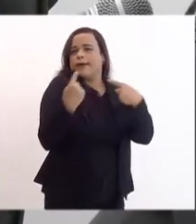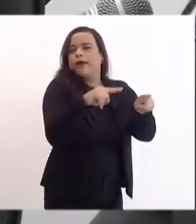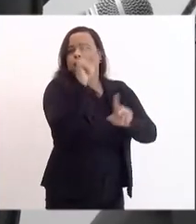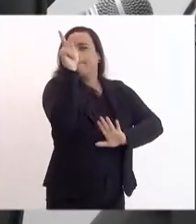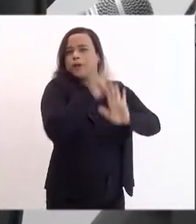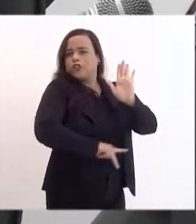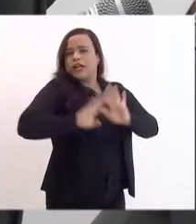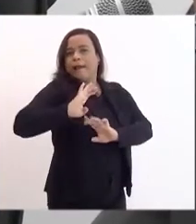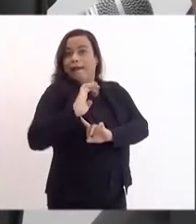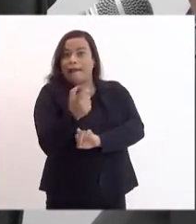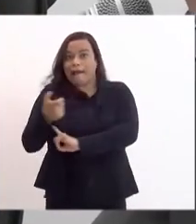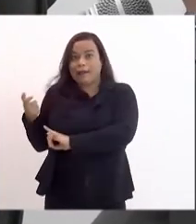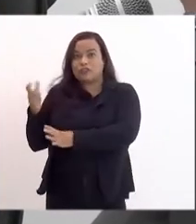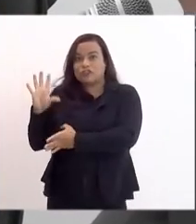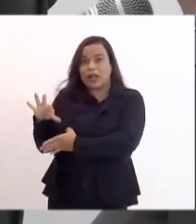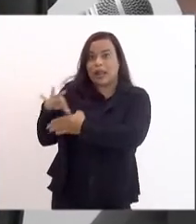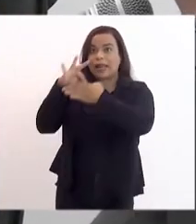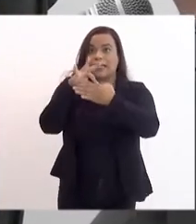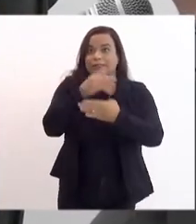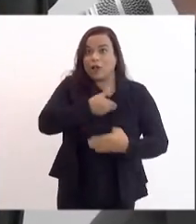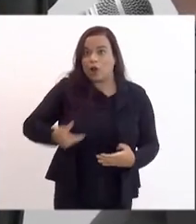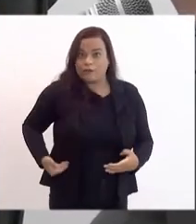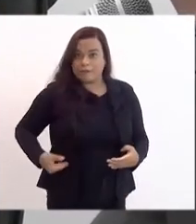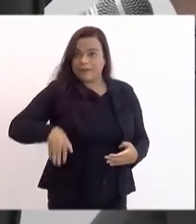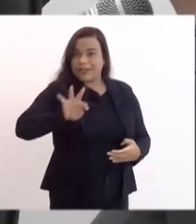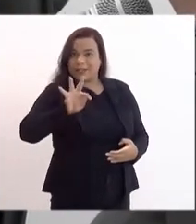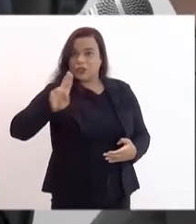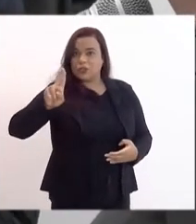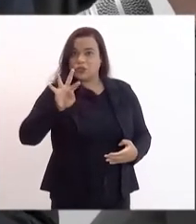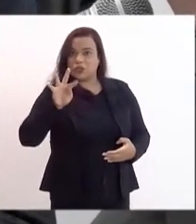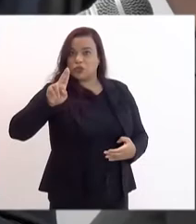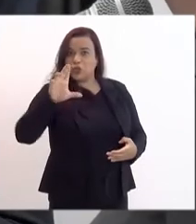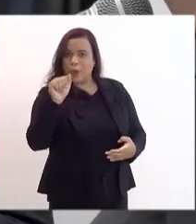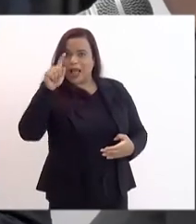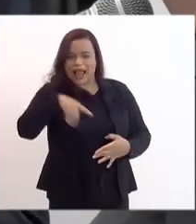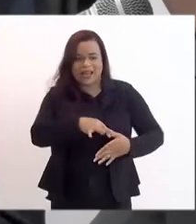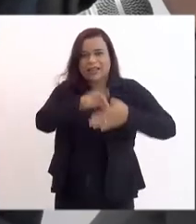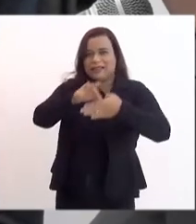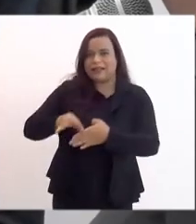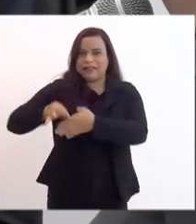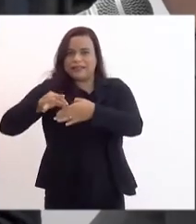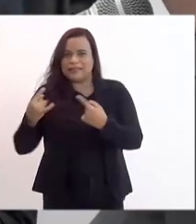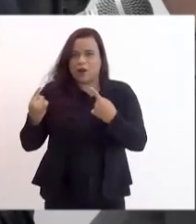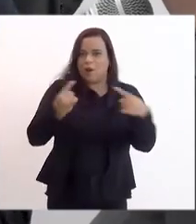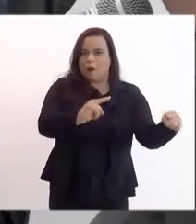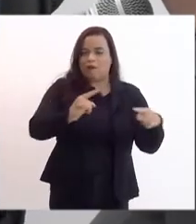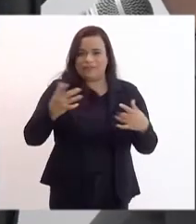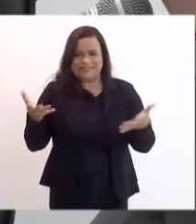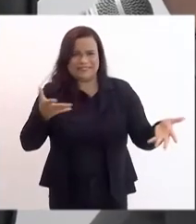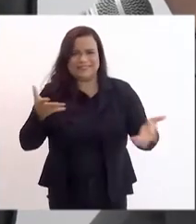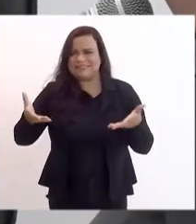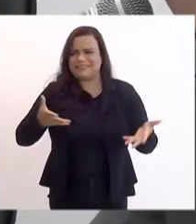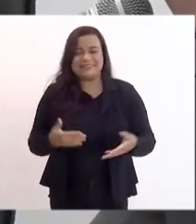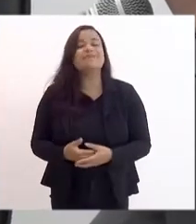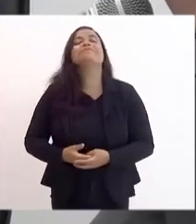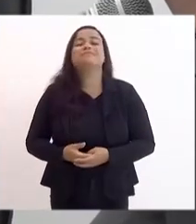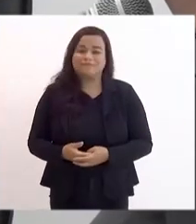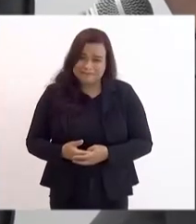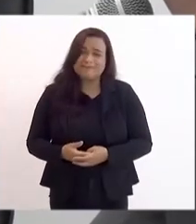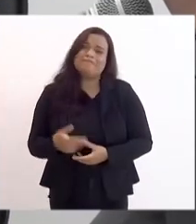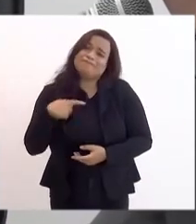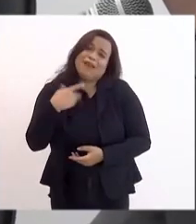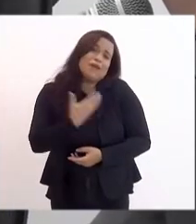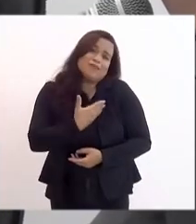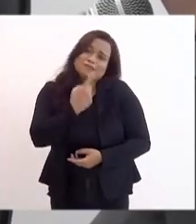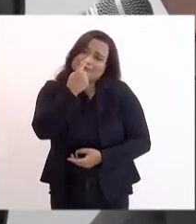do ex-líder de governo, Tutuca. Não tem É de líder contra líder. O atual líder vota contra o ex-líder, meu querido irmão